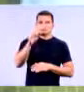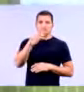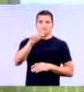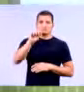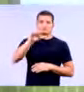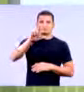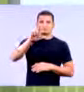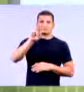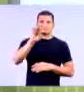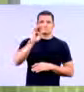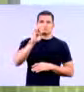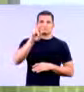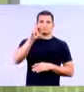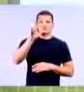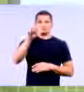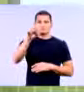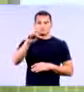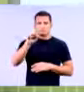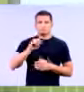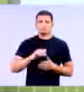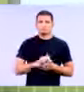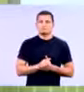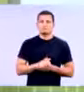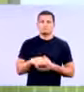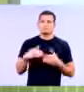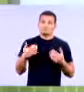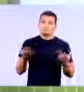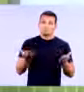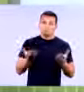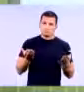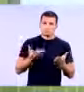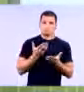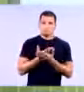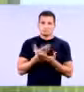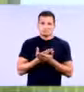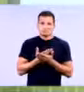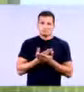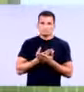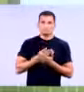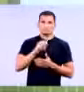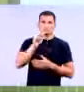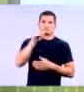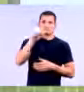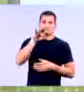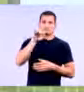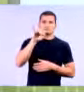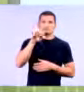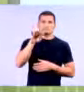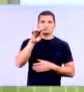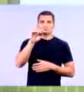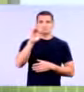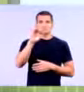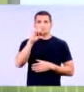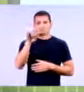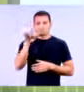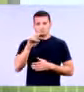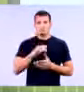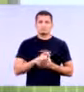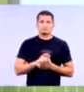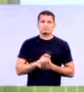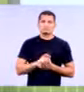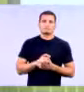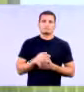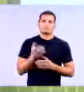184. Então, essa foi a aula de ambientação, foi a disciplina. Esperamos que vocês tenham